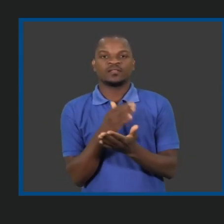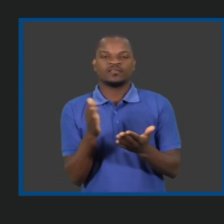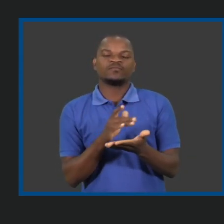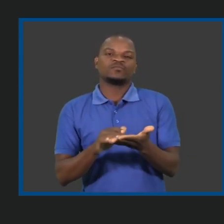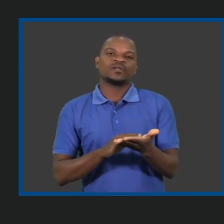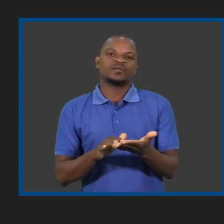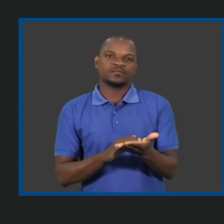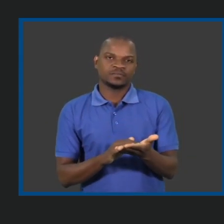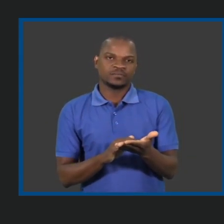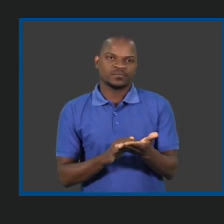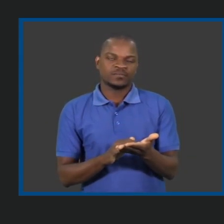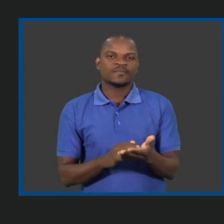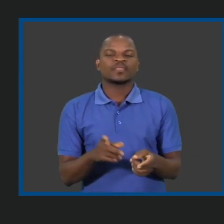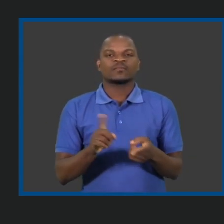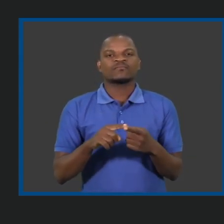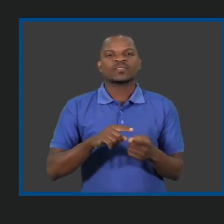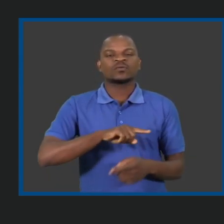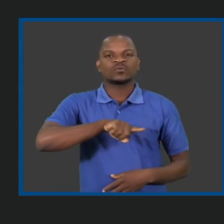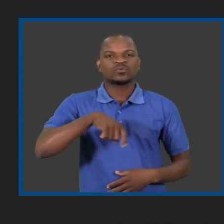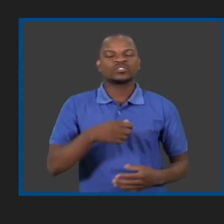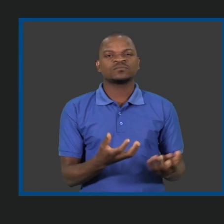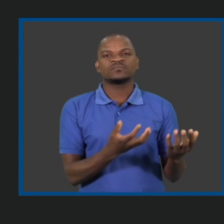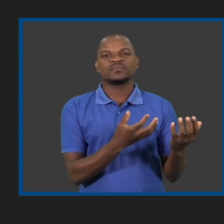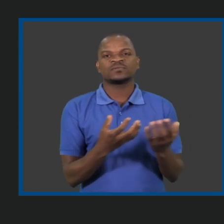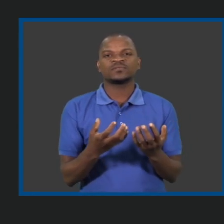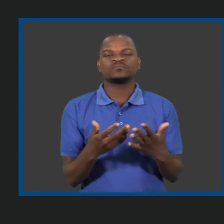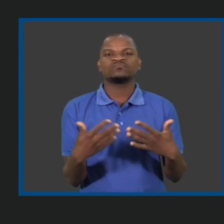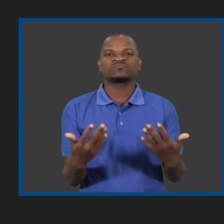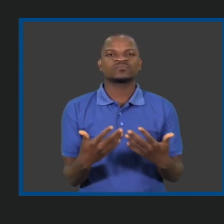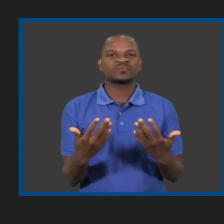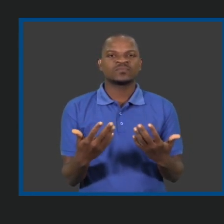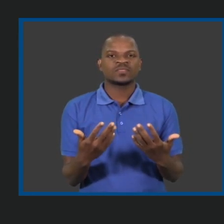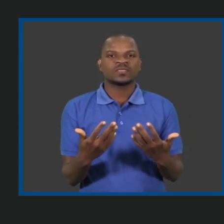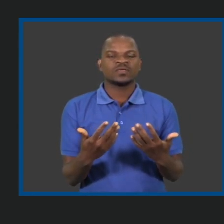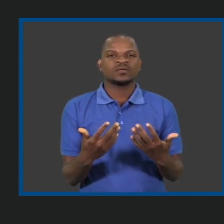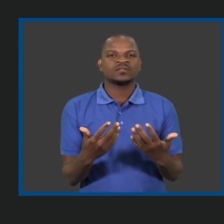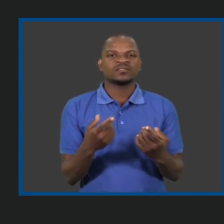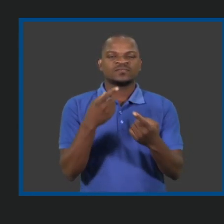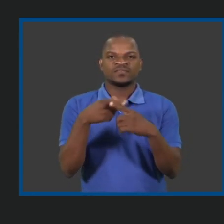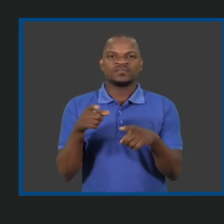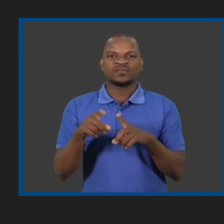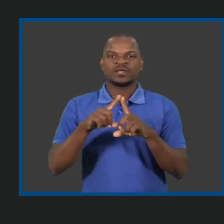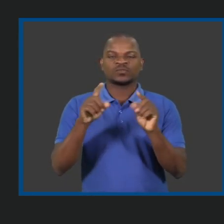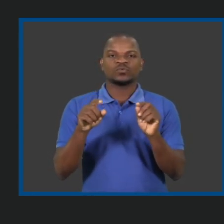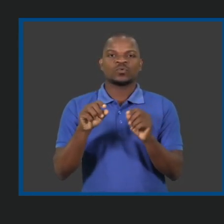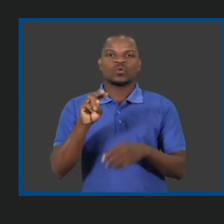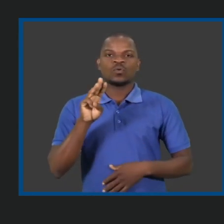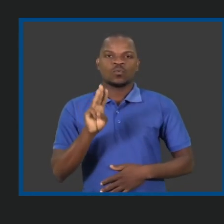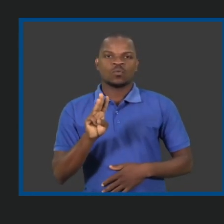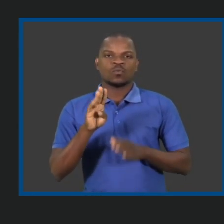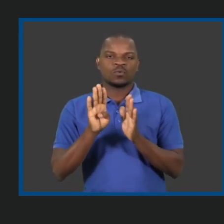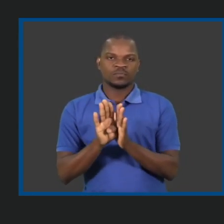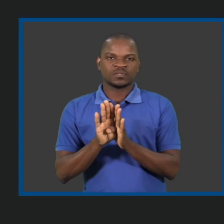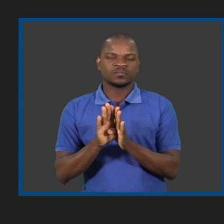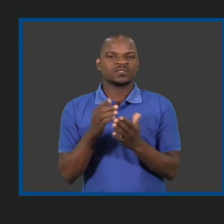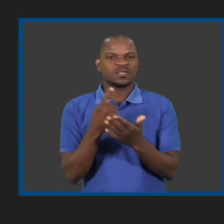páginas das instituições estejam acessíveis estejam preparadas de modo que as pessoas com deficiência do aluno possam